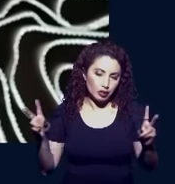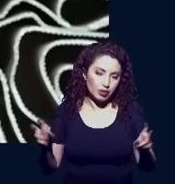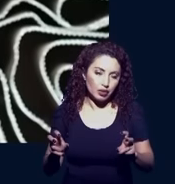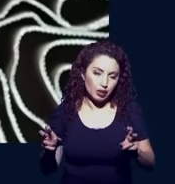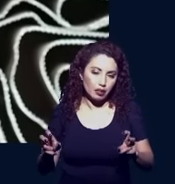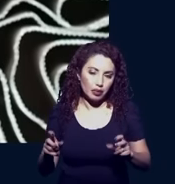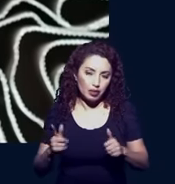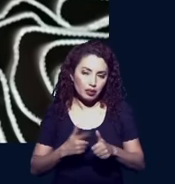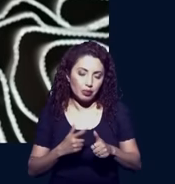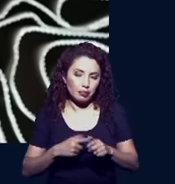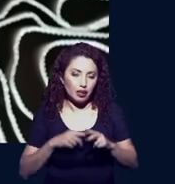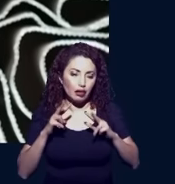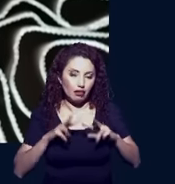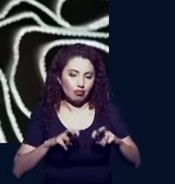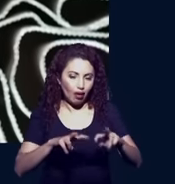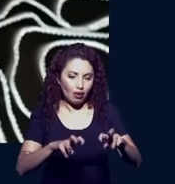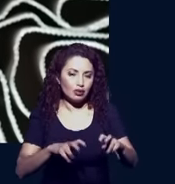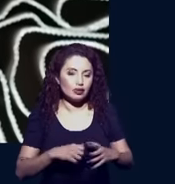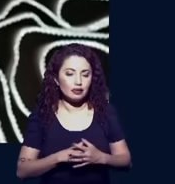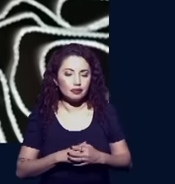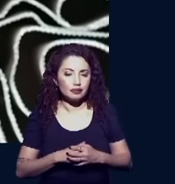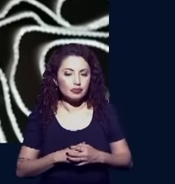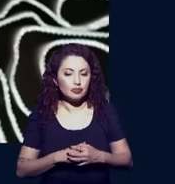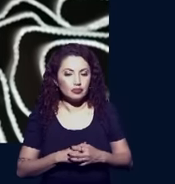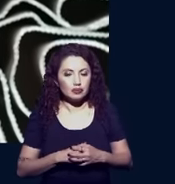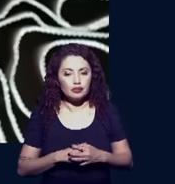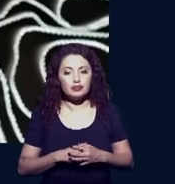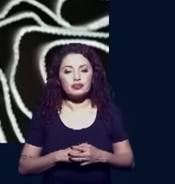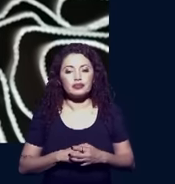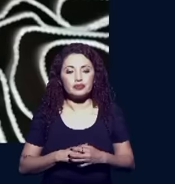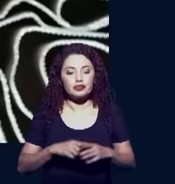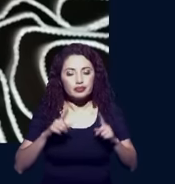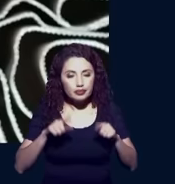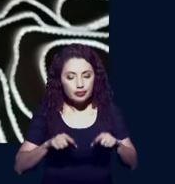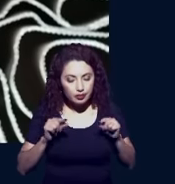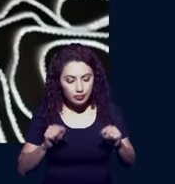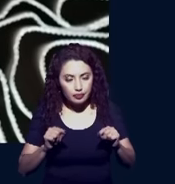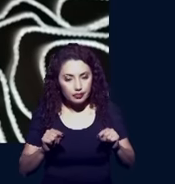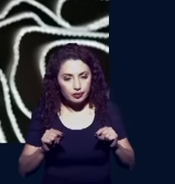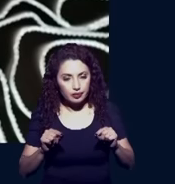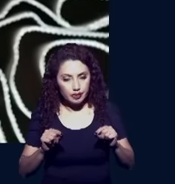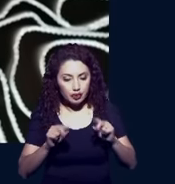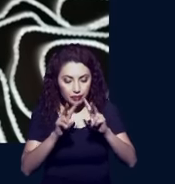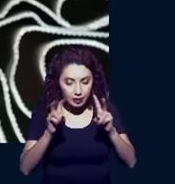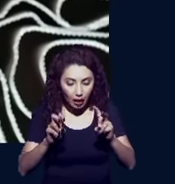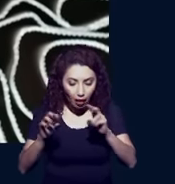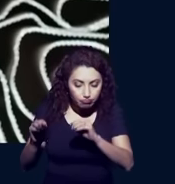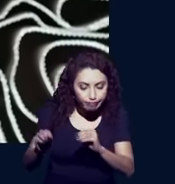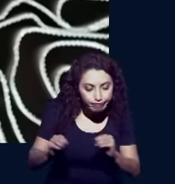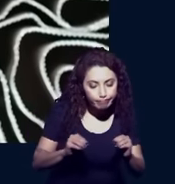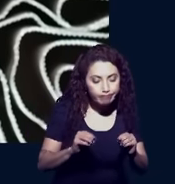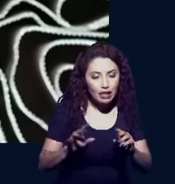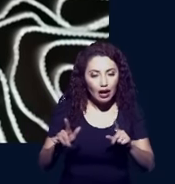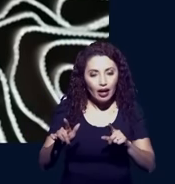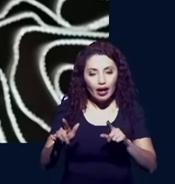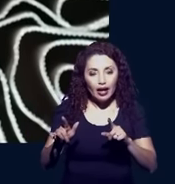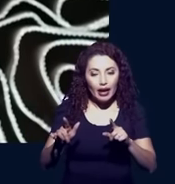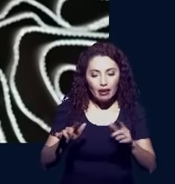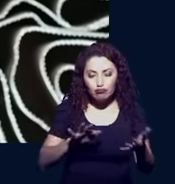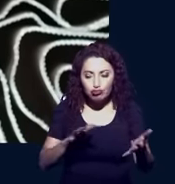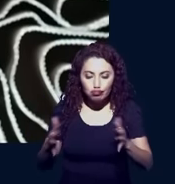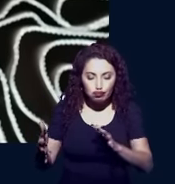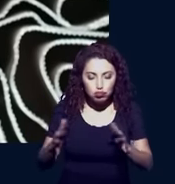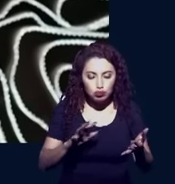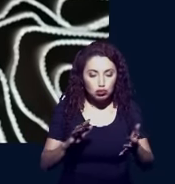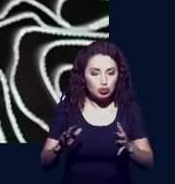primeira análise eh eh são os deslocamentos da pandemia a pandemia ela criou